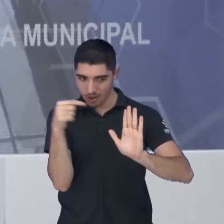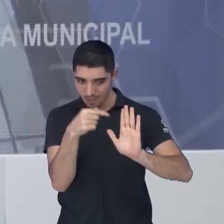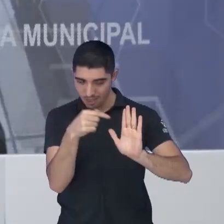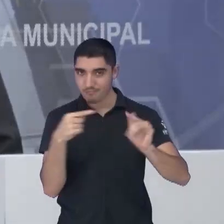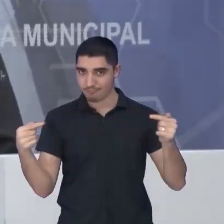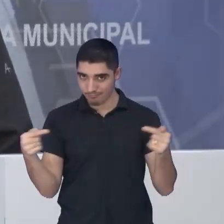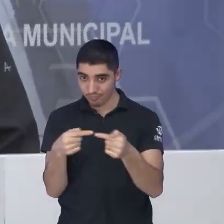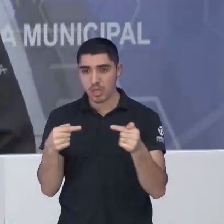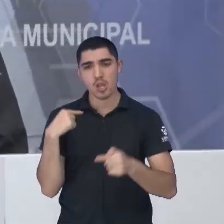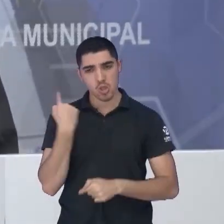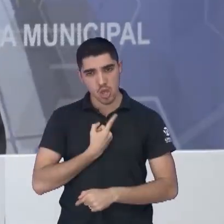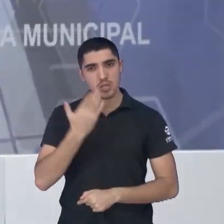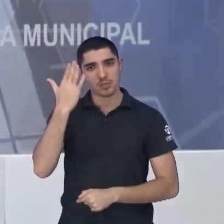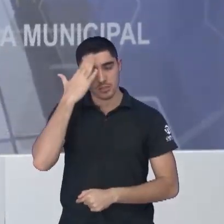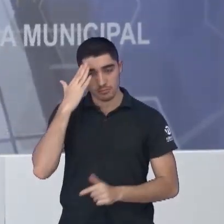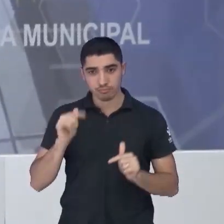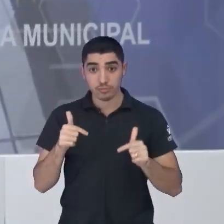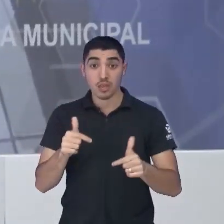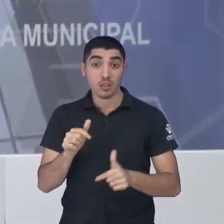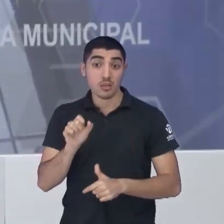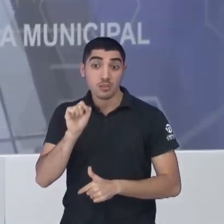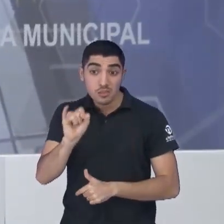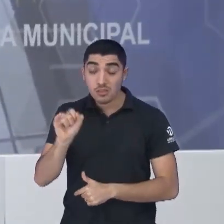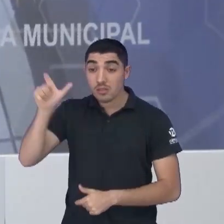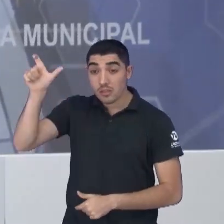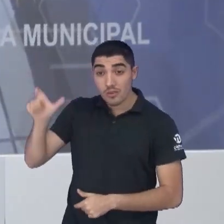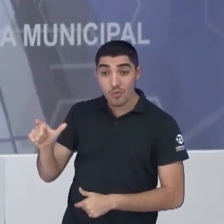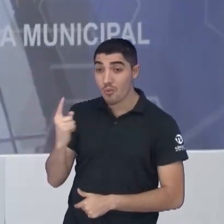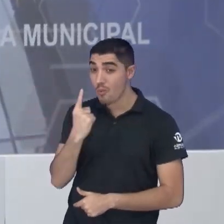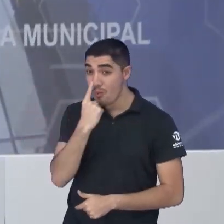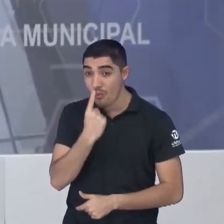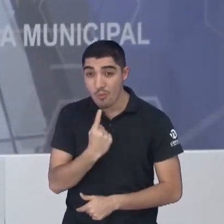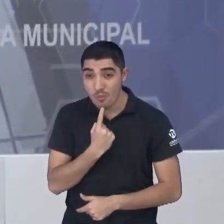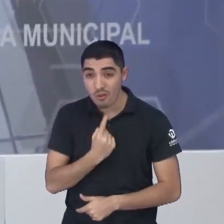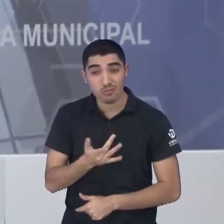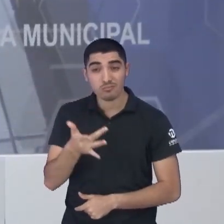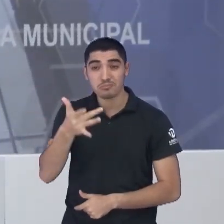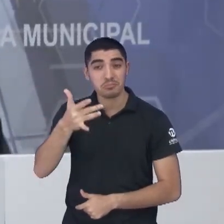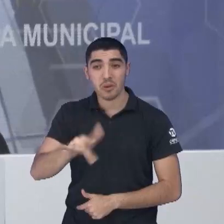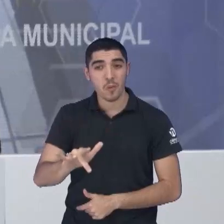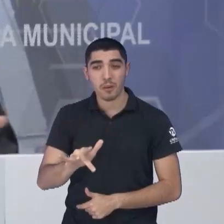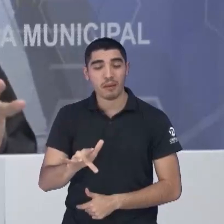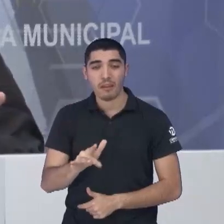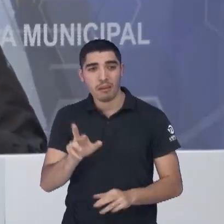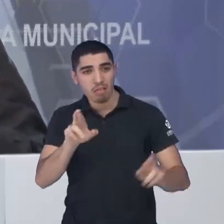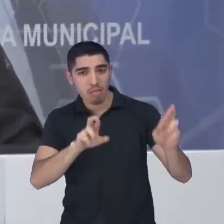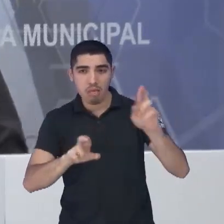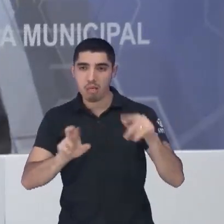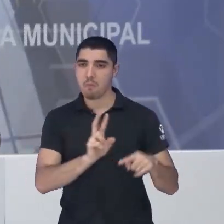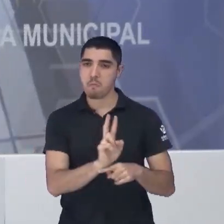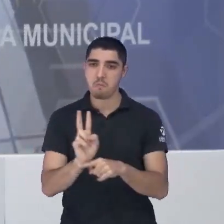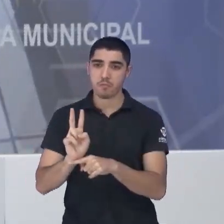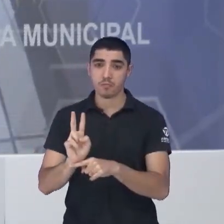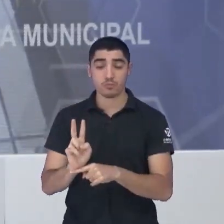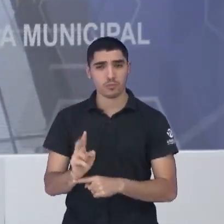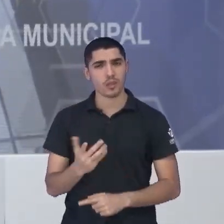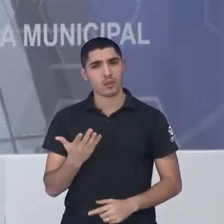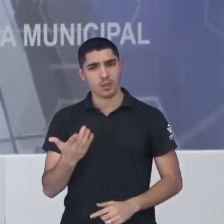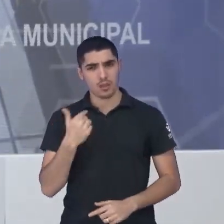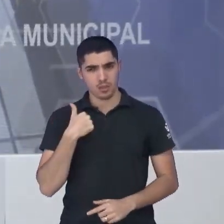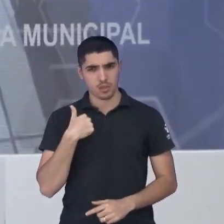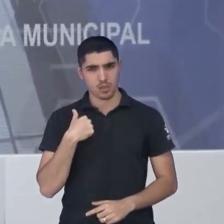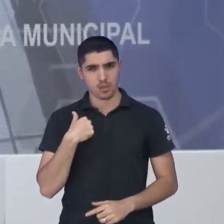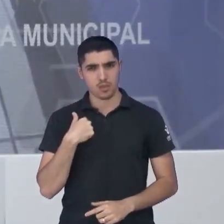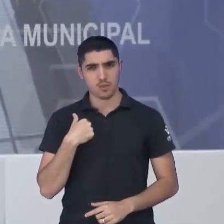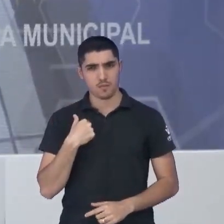conseguir praticar, ainda que o prefeito não queira fazer a fiscalização adequada. E vamos lá, eu nem estou fazendo